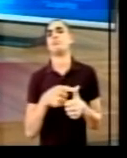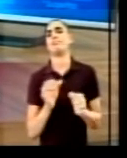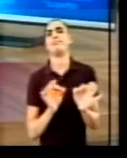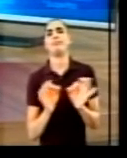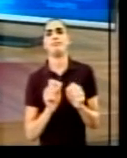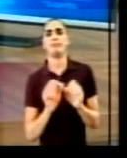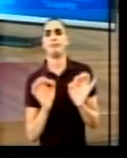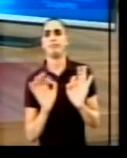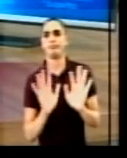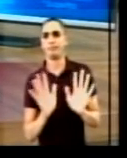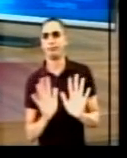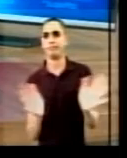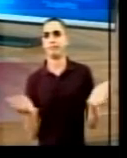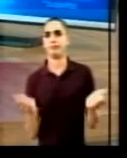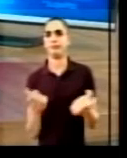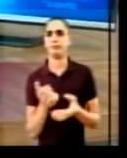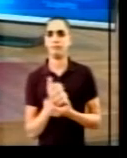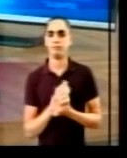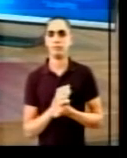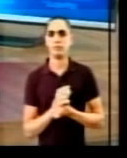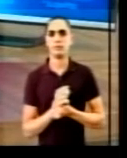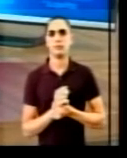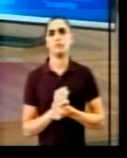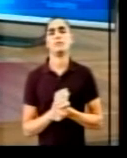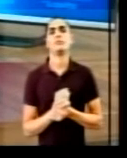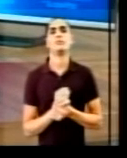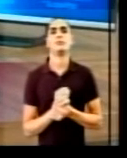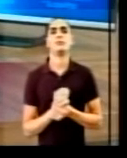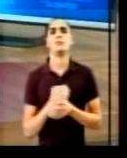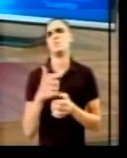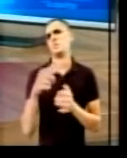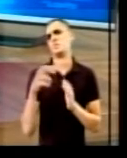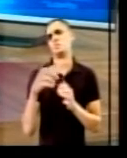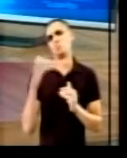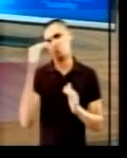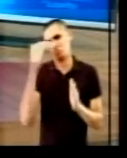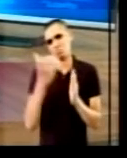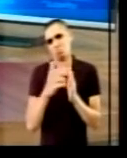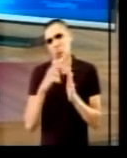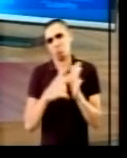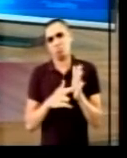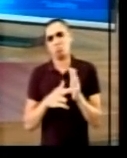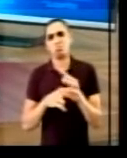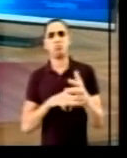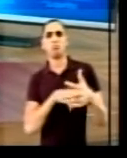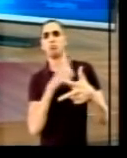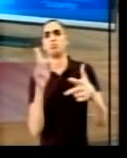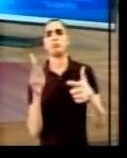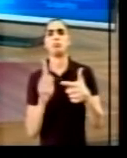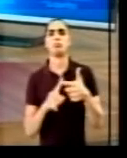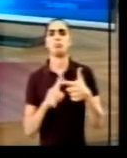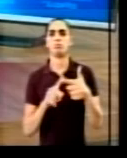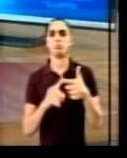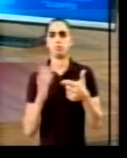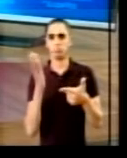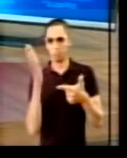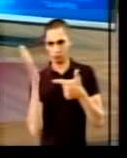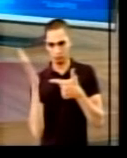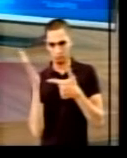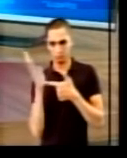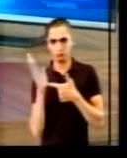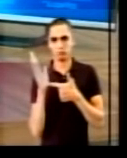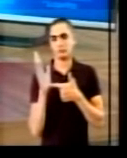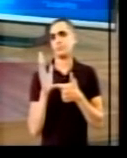tiveram que, na realidade, entrar em lockdown algum tempo depois. O cenário 2 era um isolamento